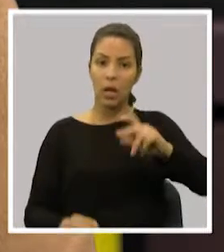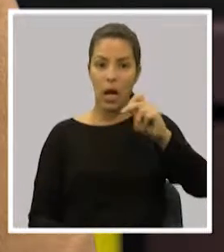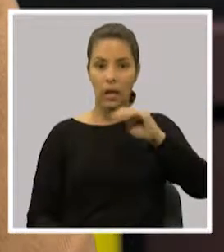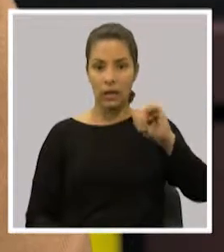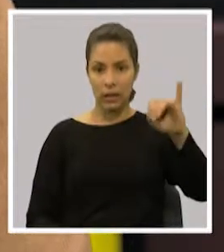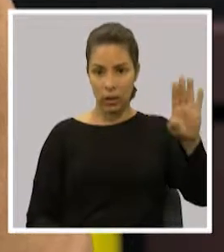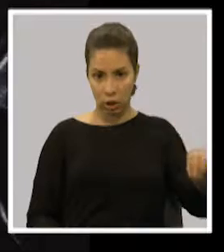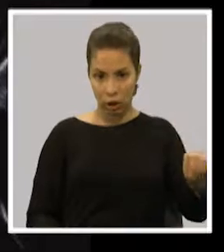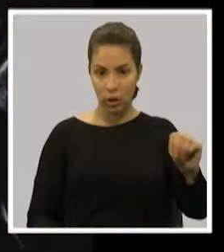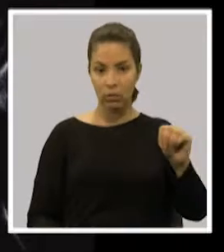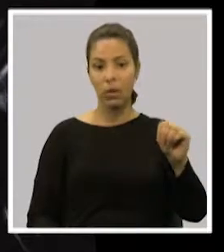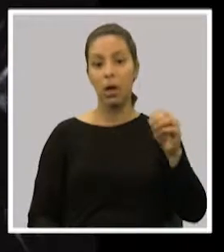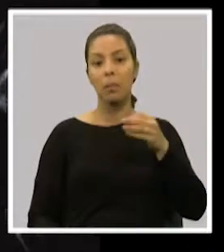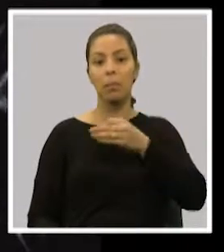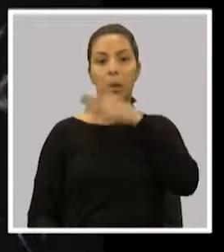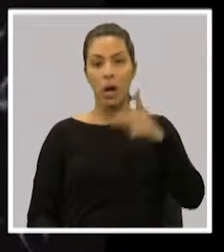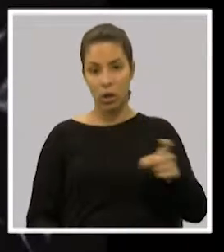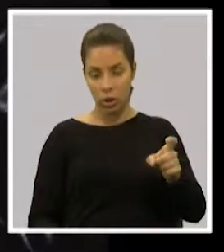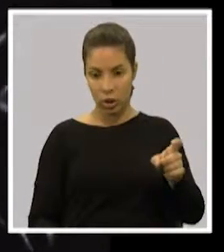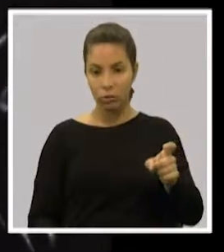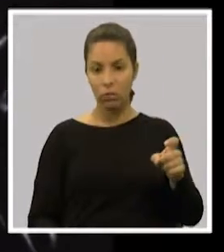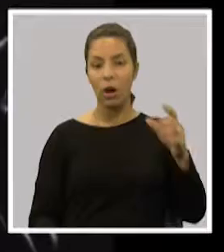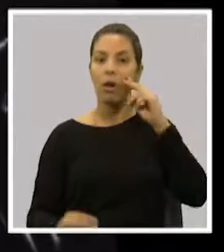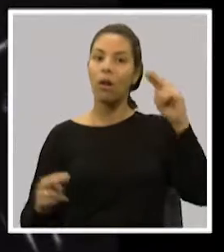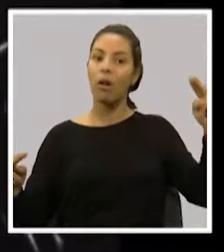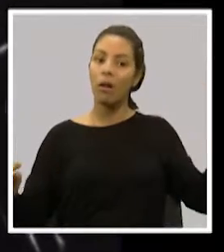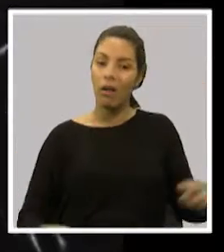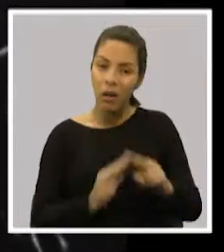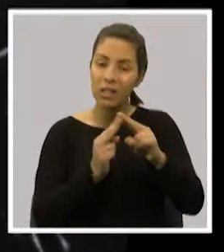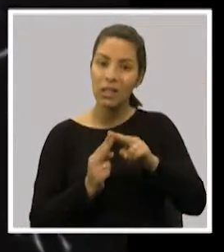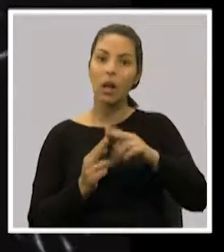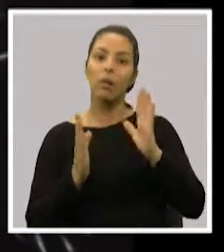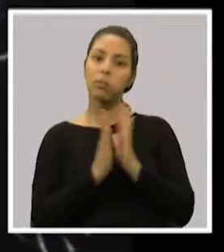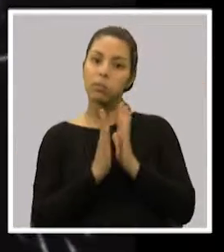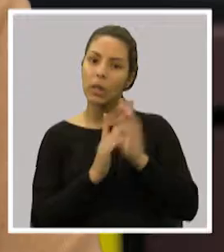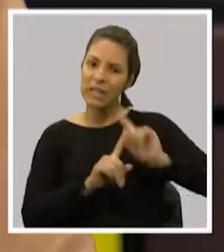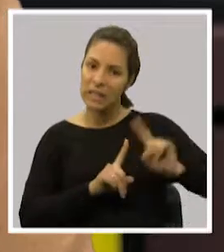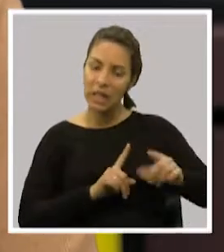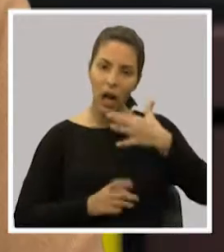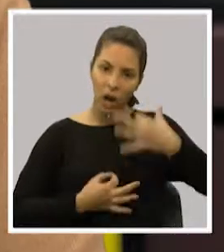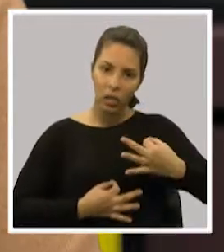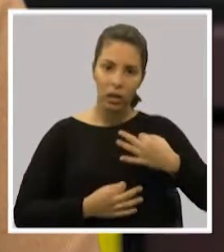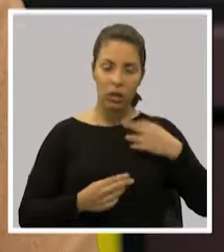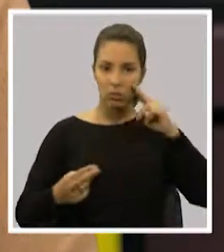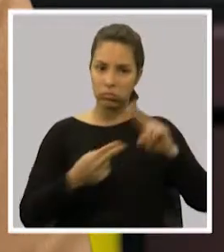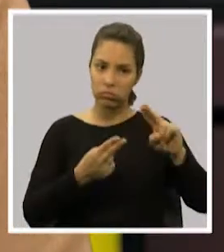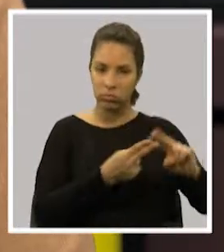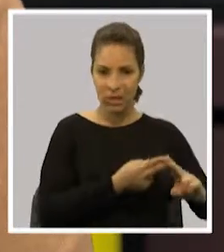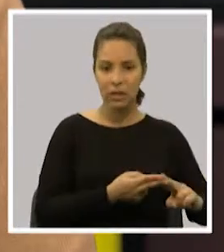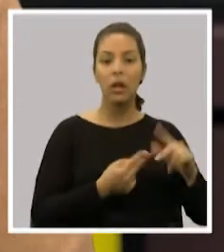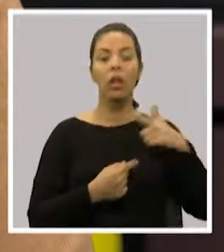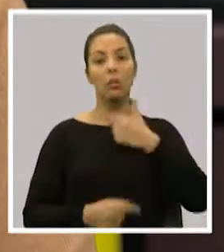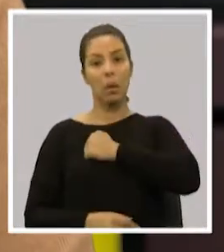Assis, pela paz, reunindo várias religiões do mundo, e depois a segunda vez que fui à